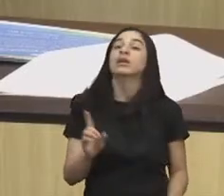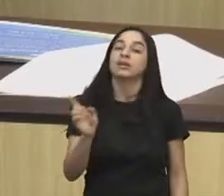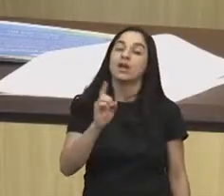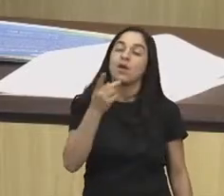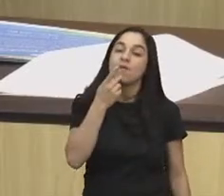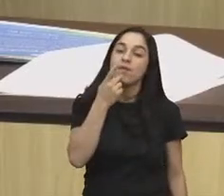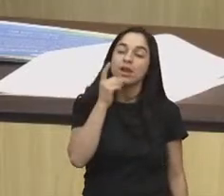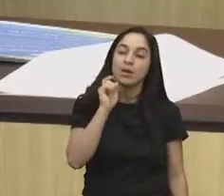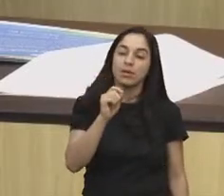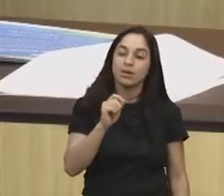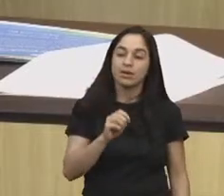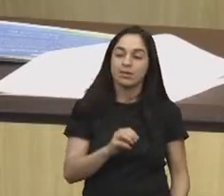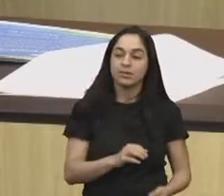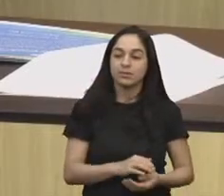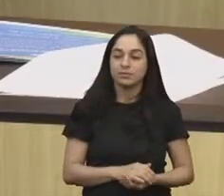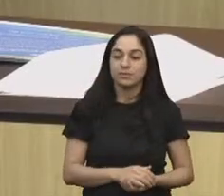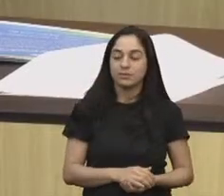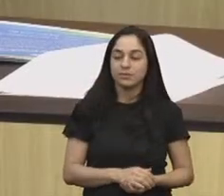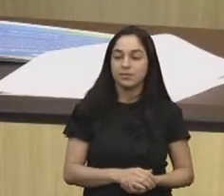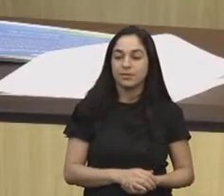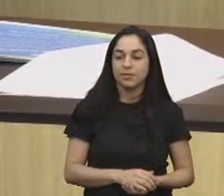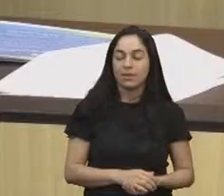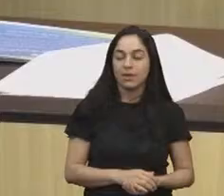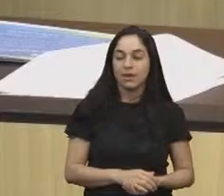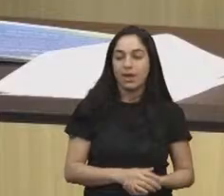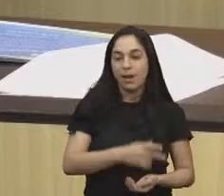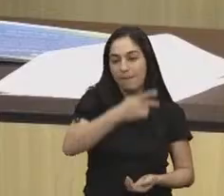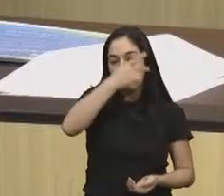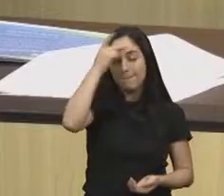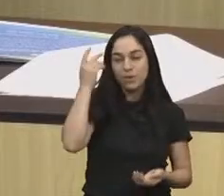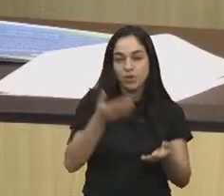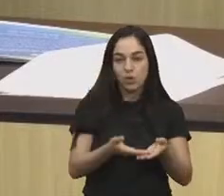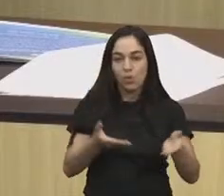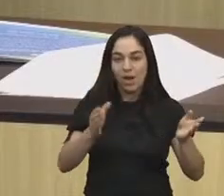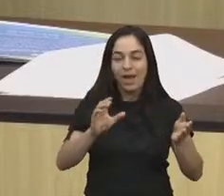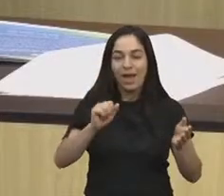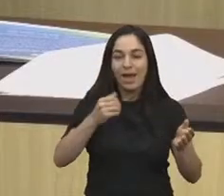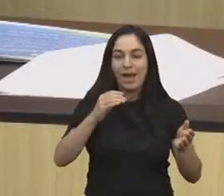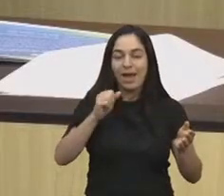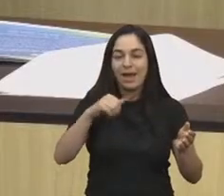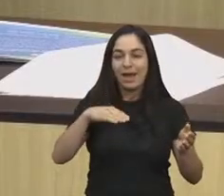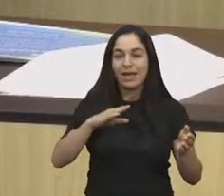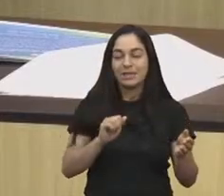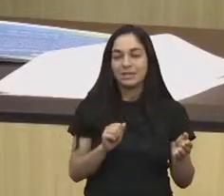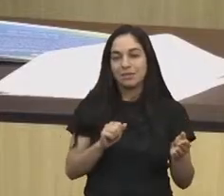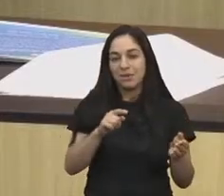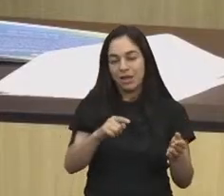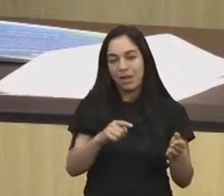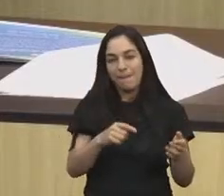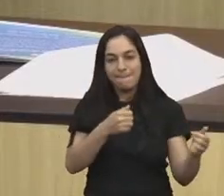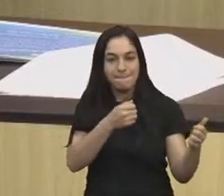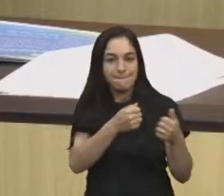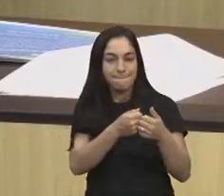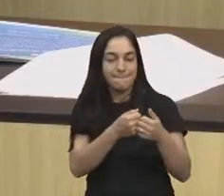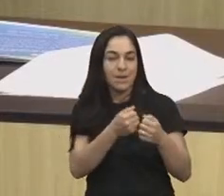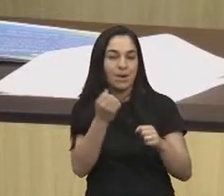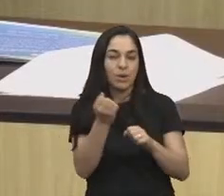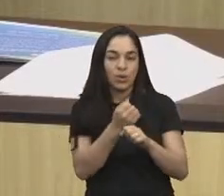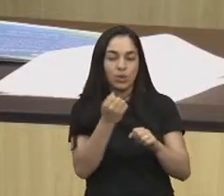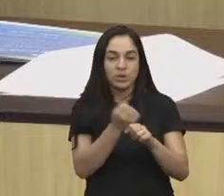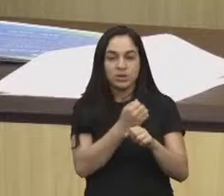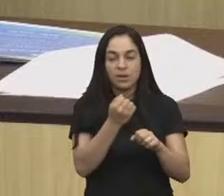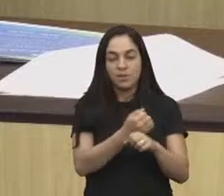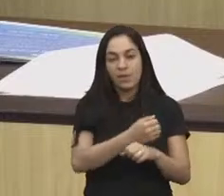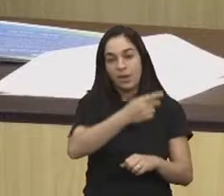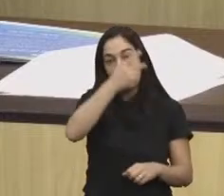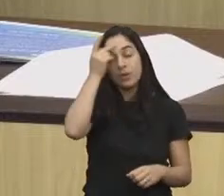assim, pode virar debate, a pessoa que coloca a caçamba na frente da construção, a pessoa